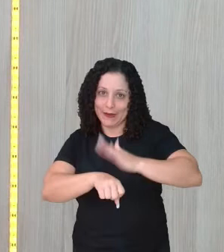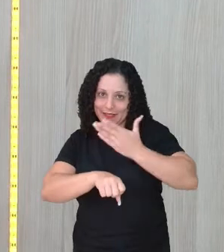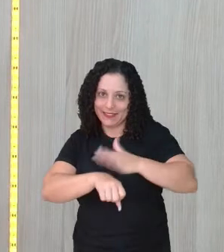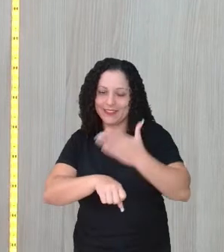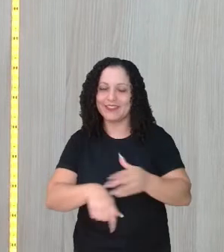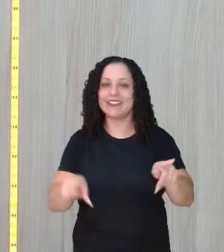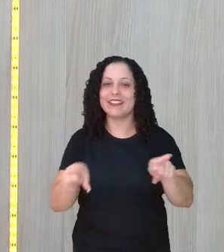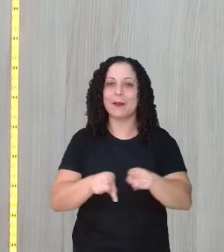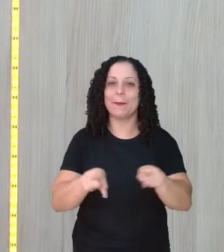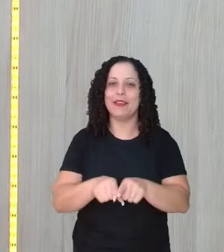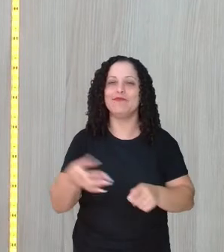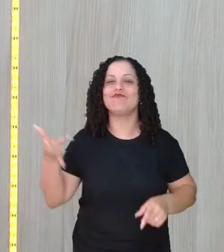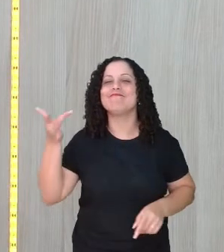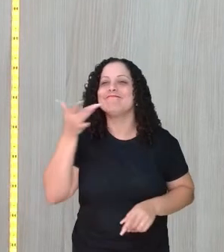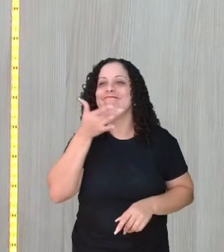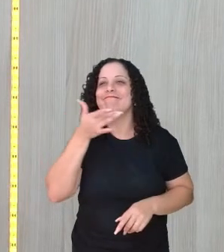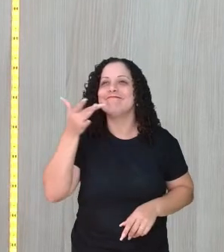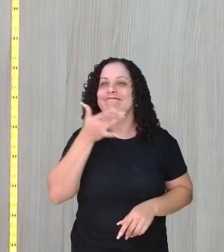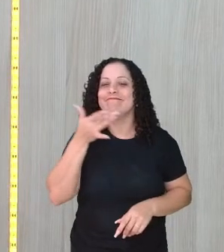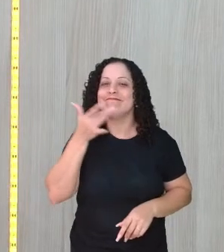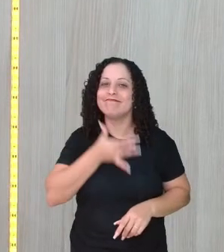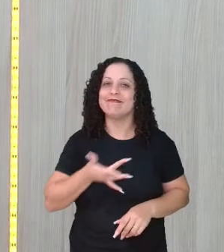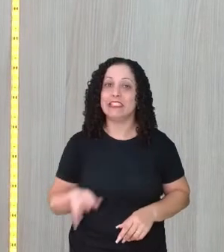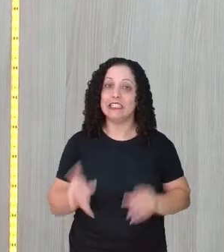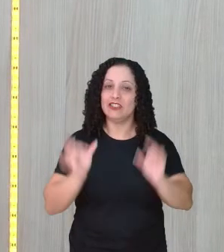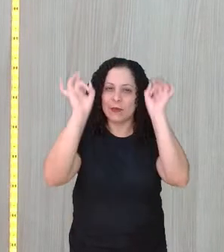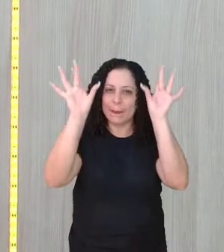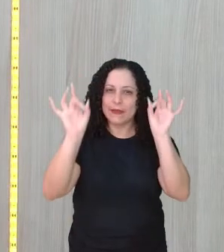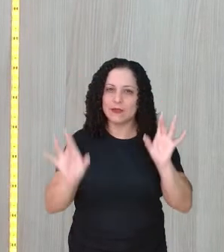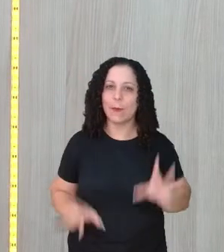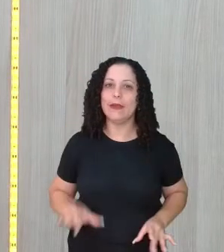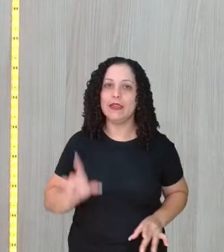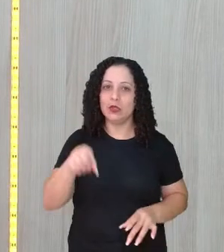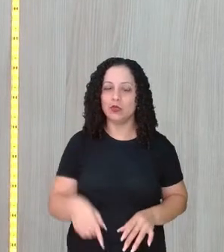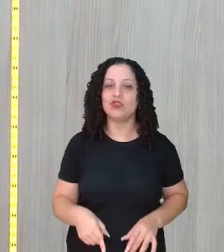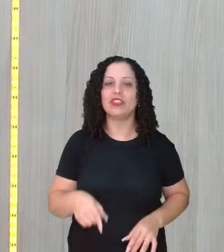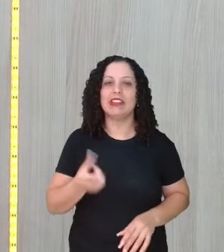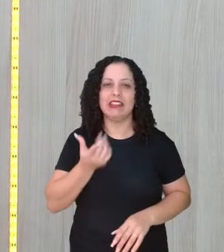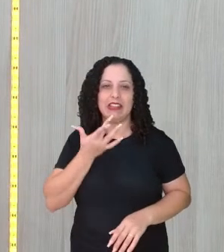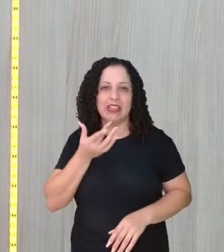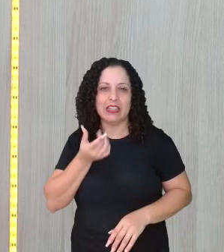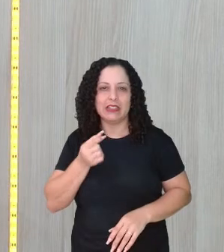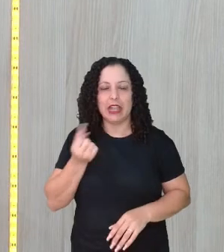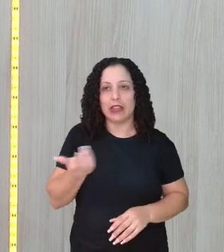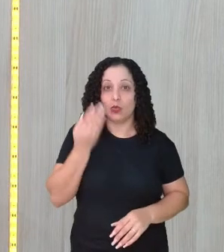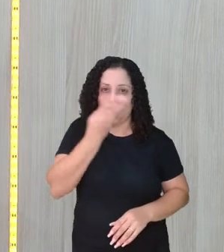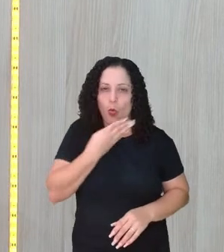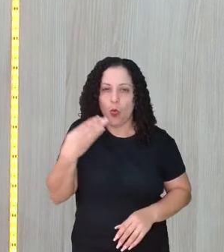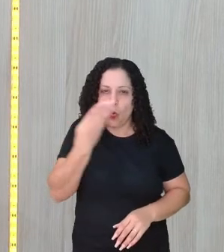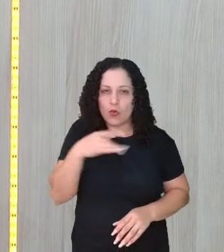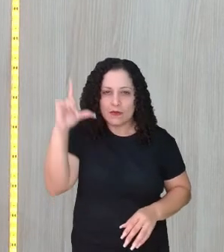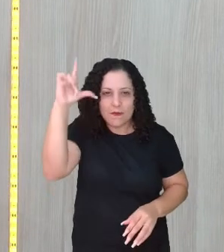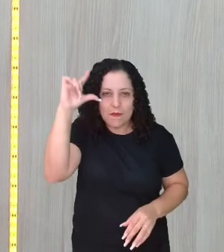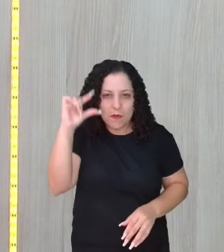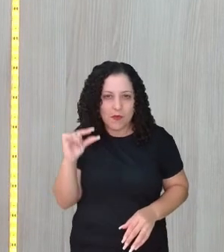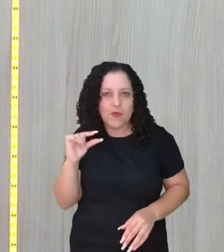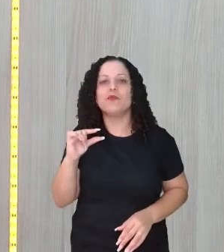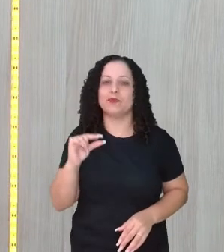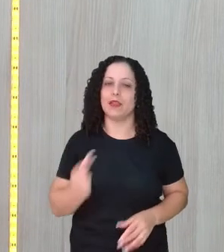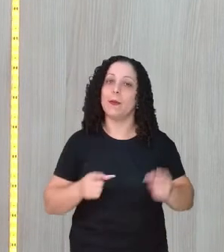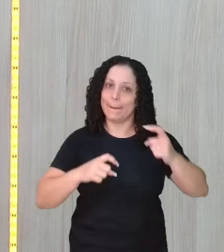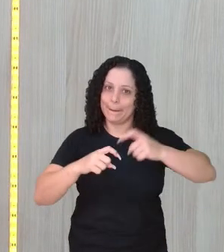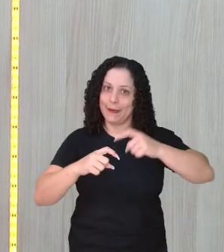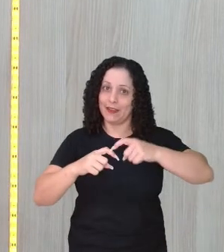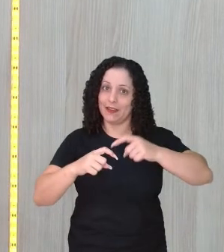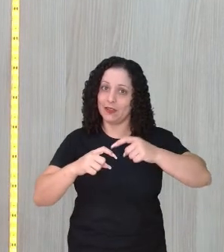E preferencialmente os mais amargos, que eles têm menos açúcar. Então ele é até recomendado pelos médicos, né? Então é